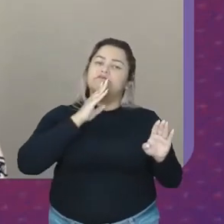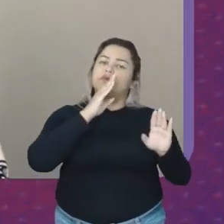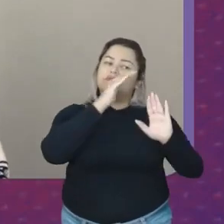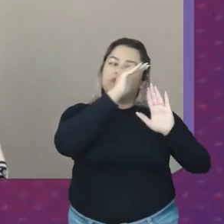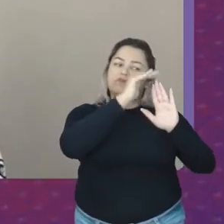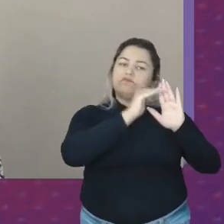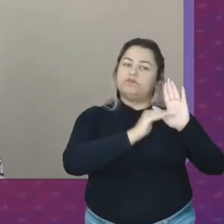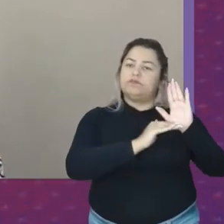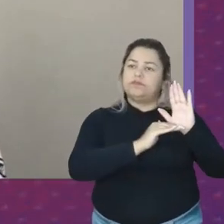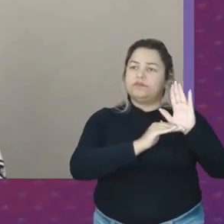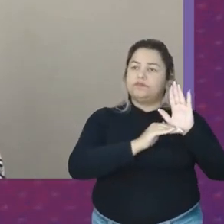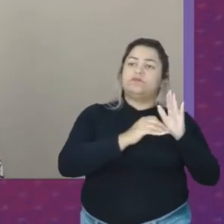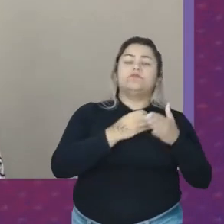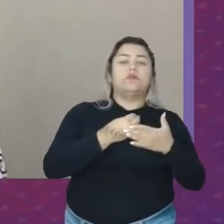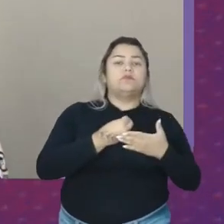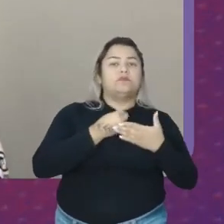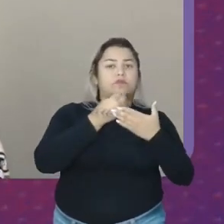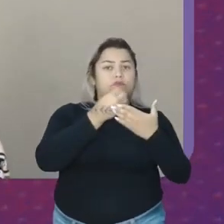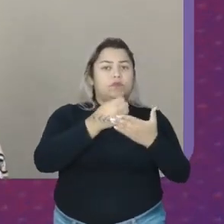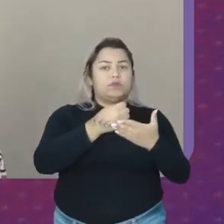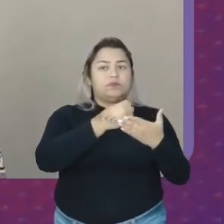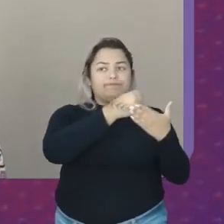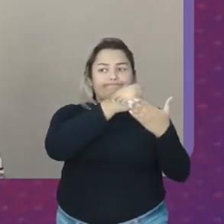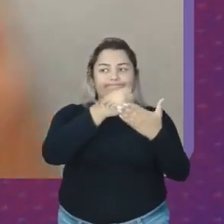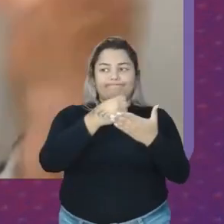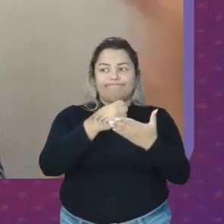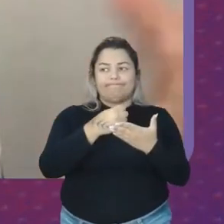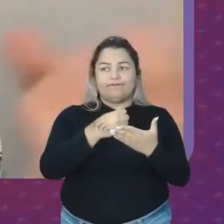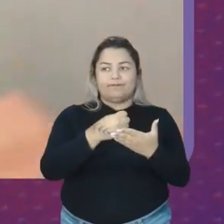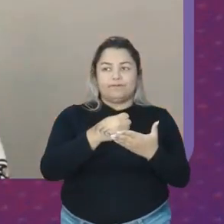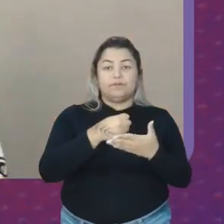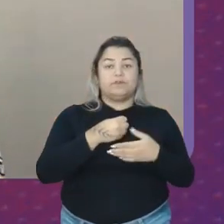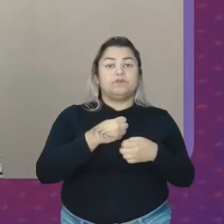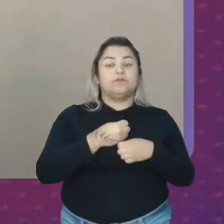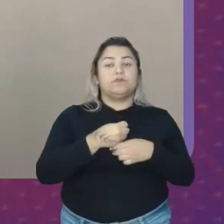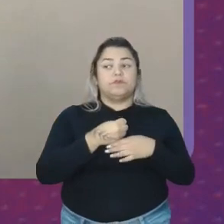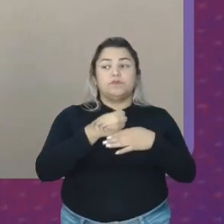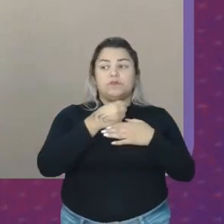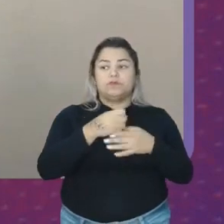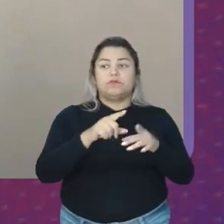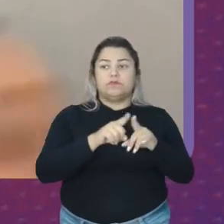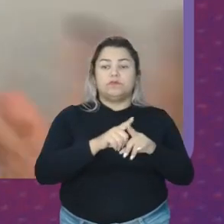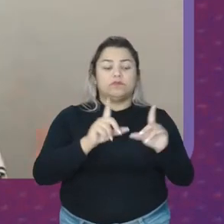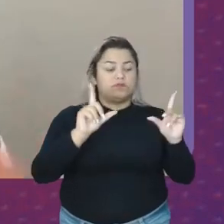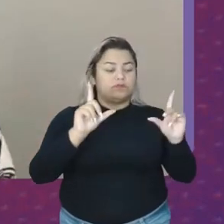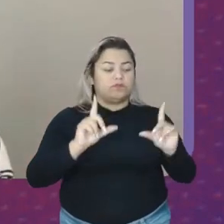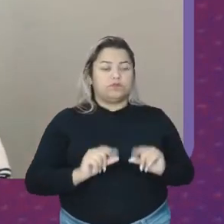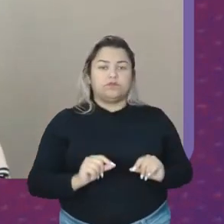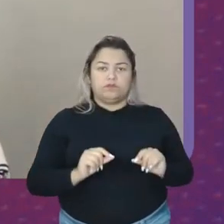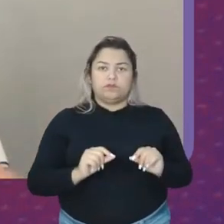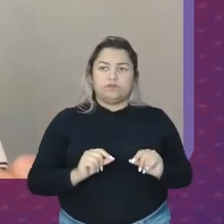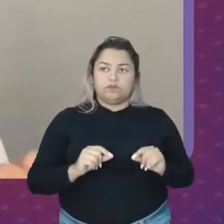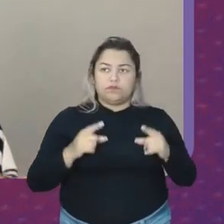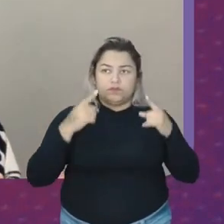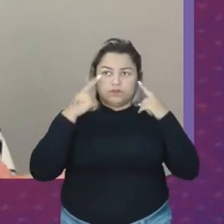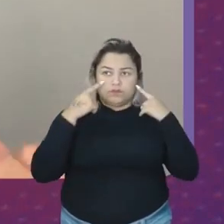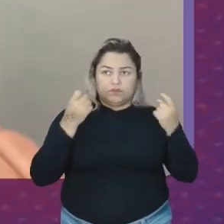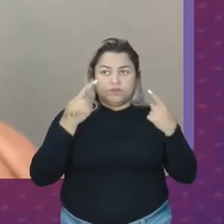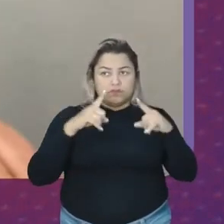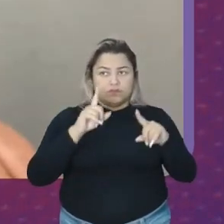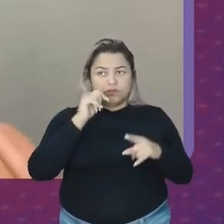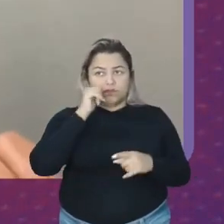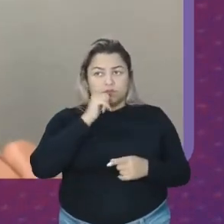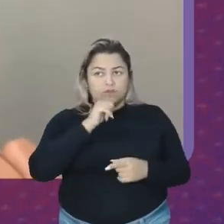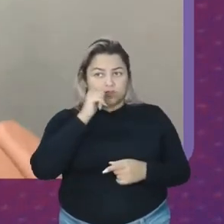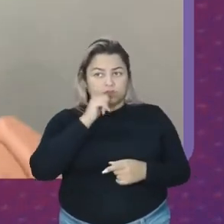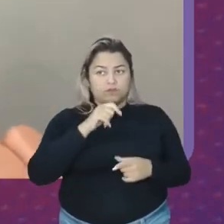quais serão as entregas, né? Bom, você quer reduzir a violência contra a mulher e ampliar serviços. Qual o índice de